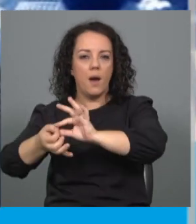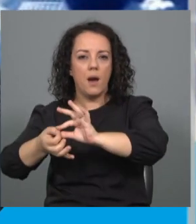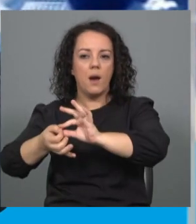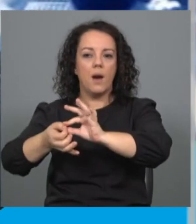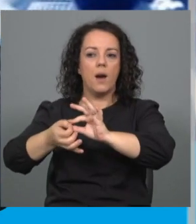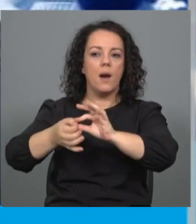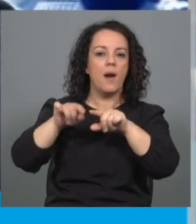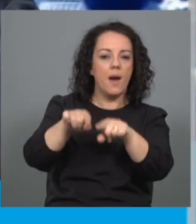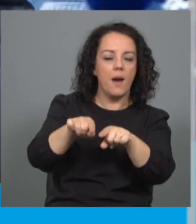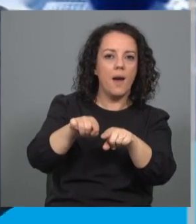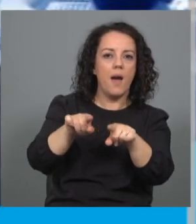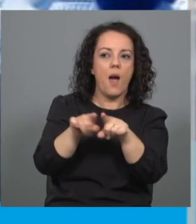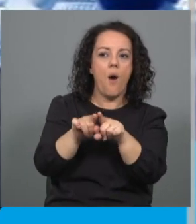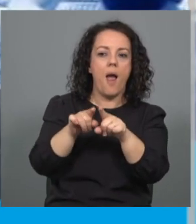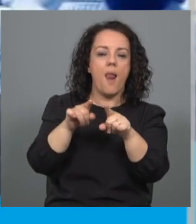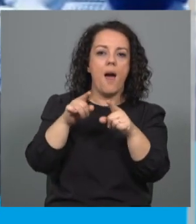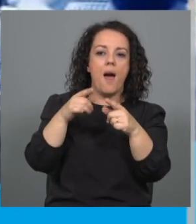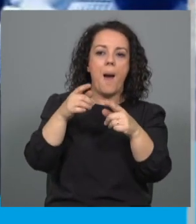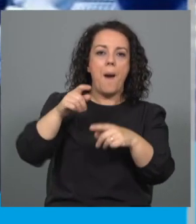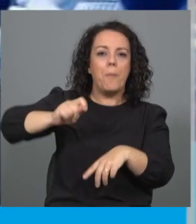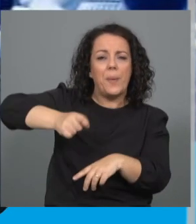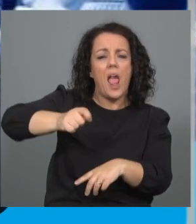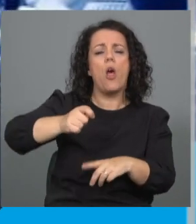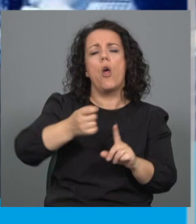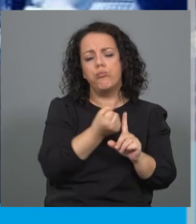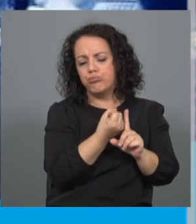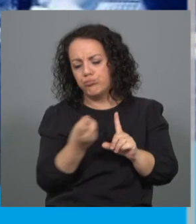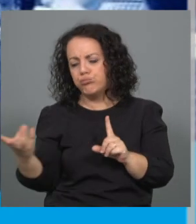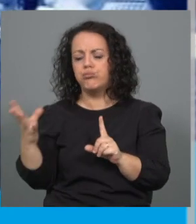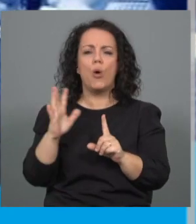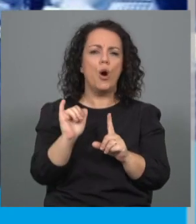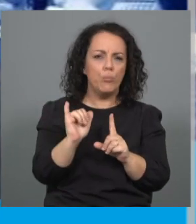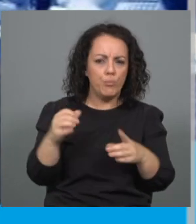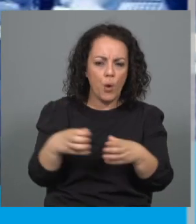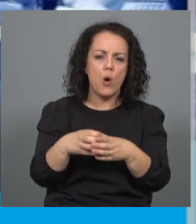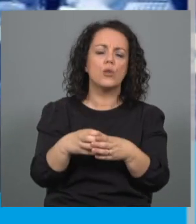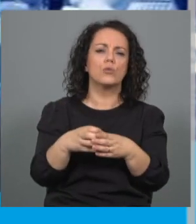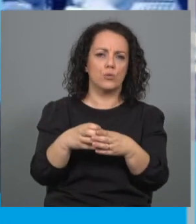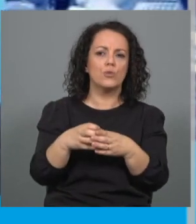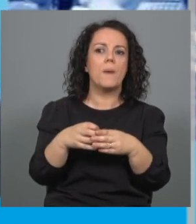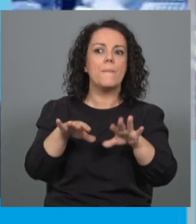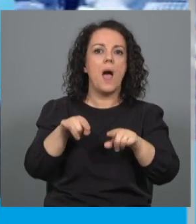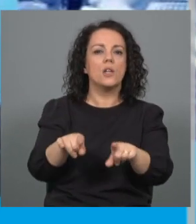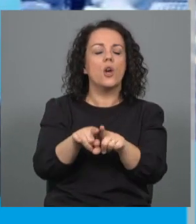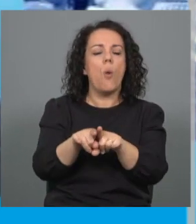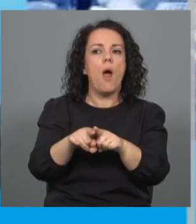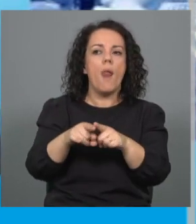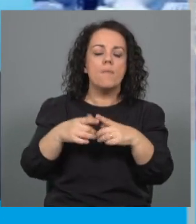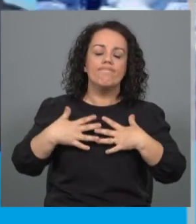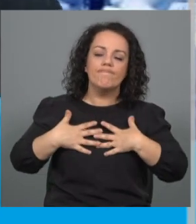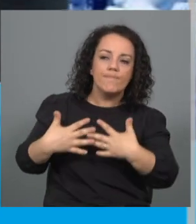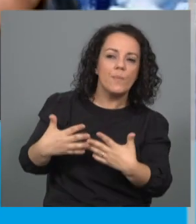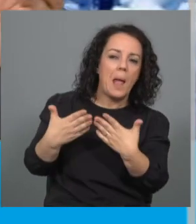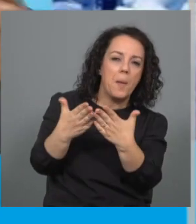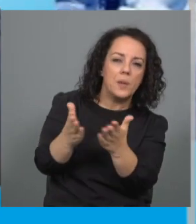esta missão incansável de Pedro e de todos os outros apóstolos, como nós verificamos, mas mostra, sem dúvida, esta abertura de um Deus que